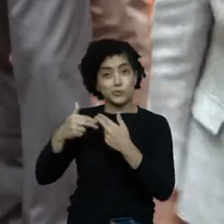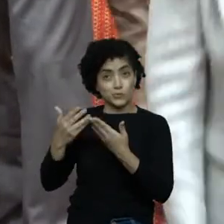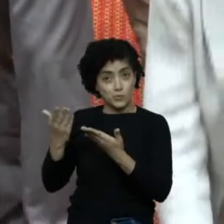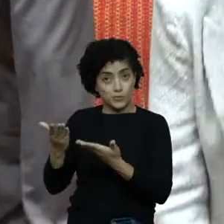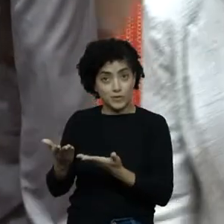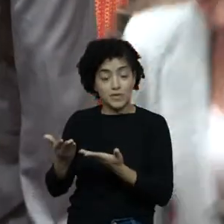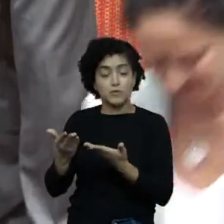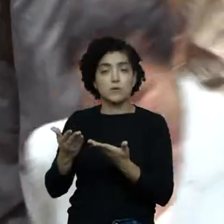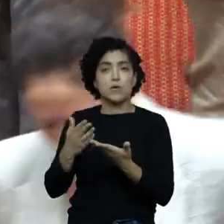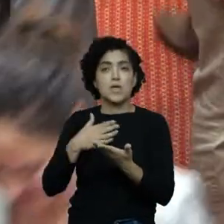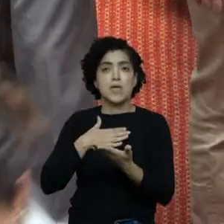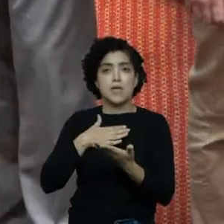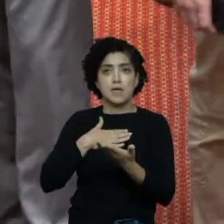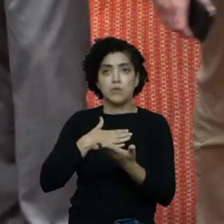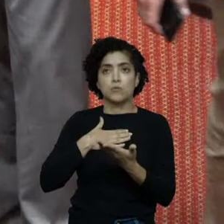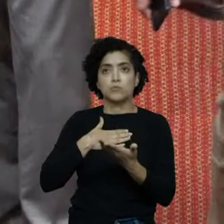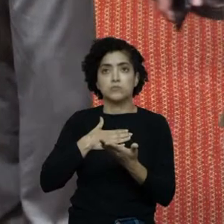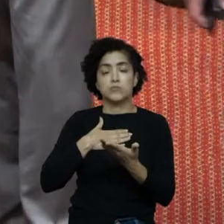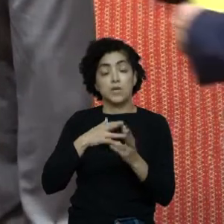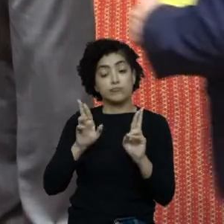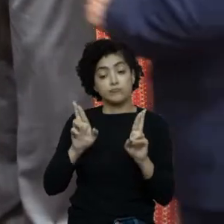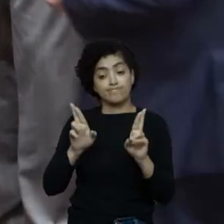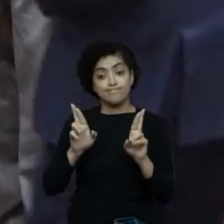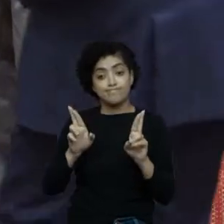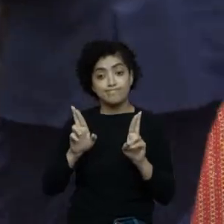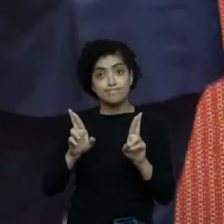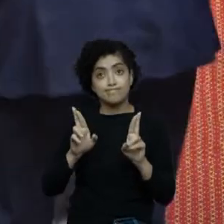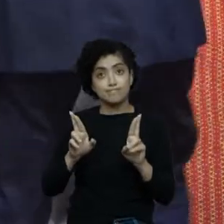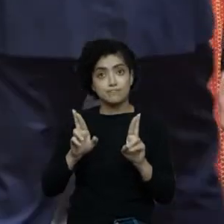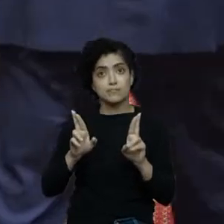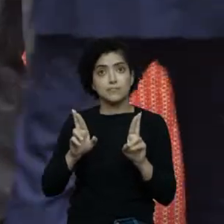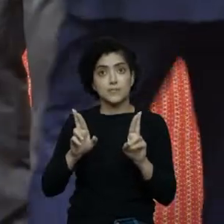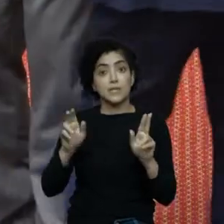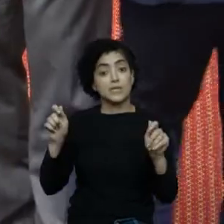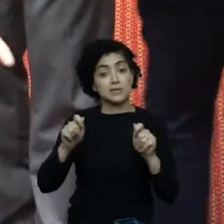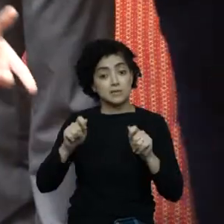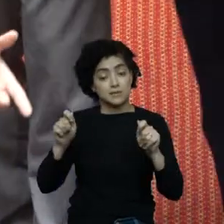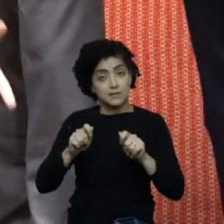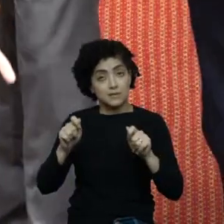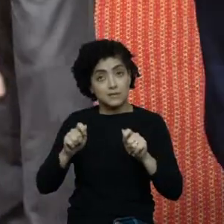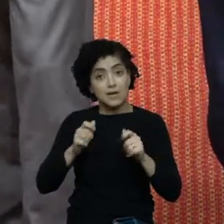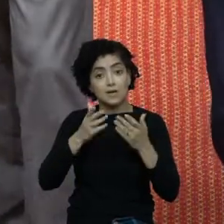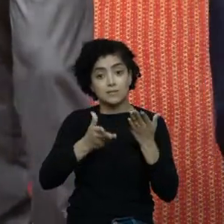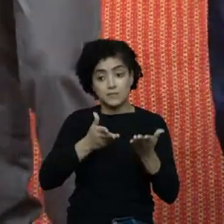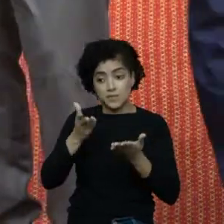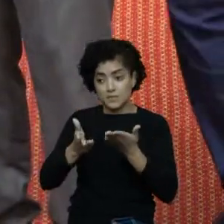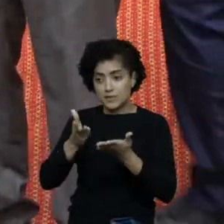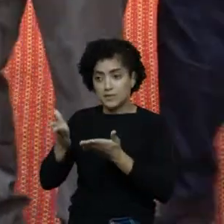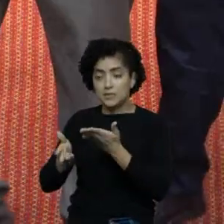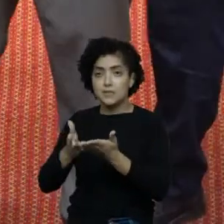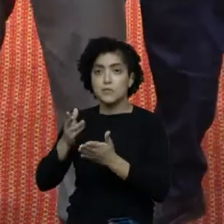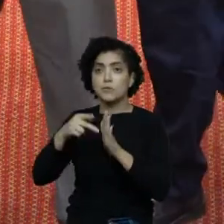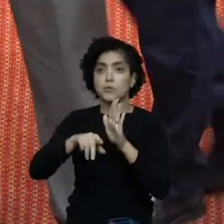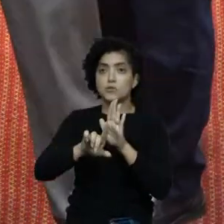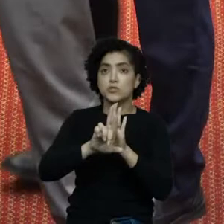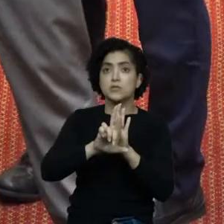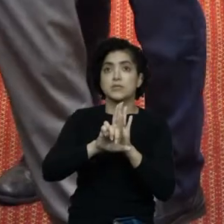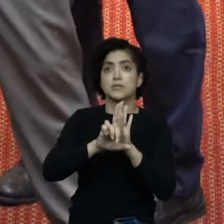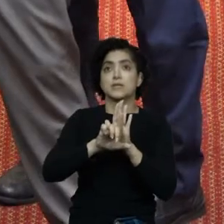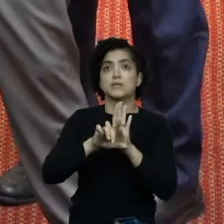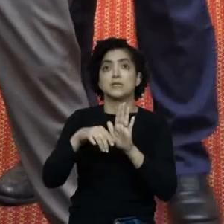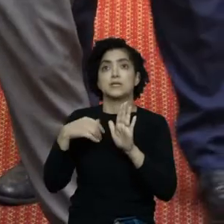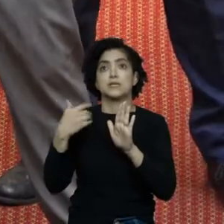eu sinceramente torço para que nós possamos estender esse benefício que foi enviado através do proer lei para todos os